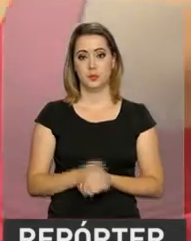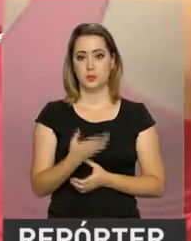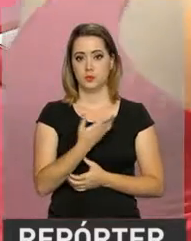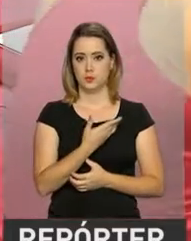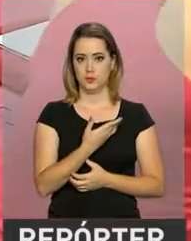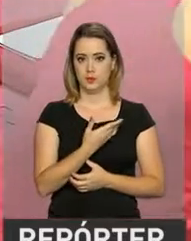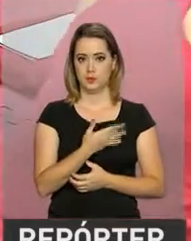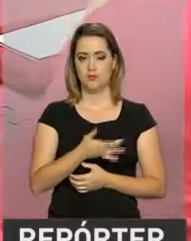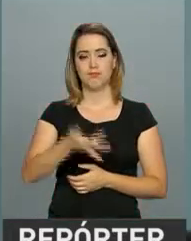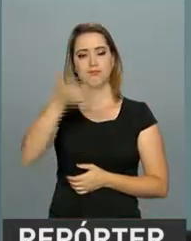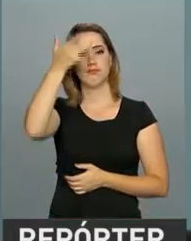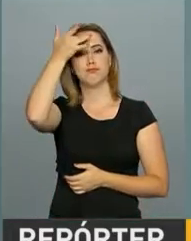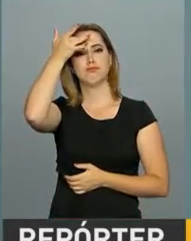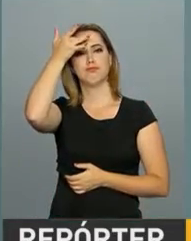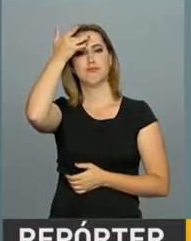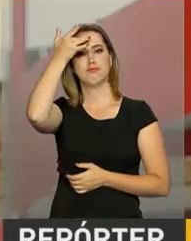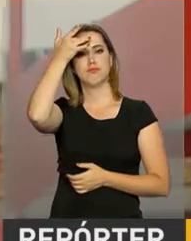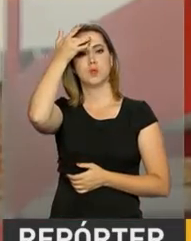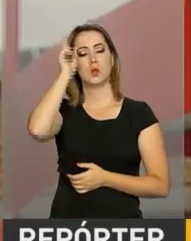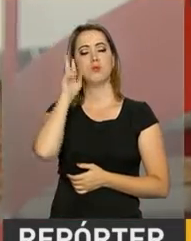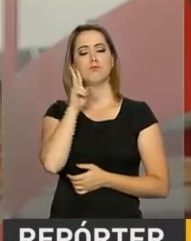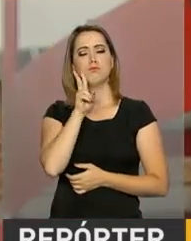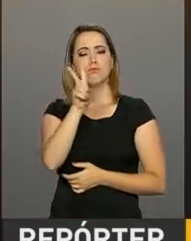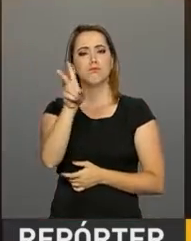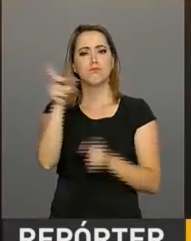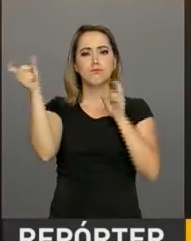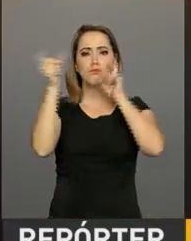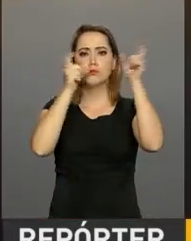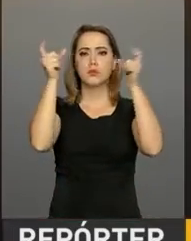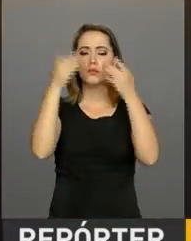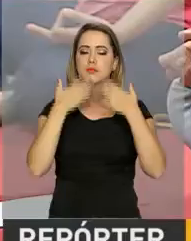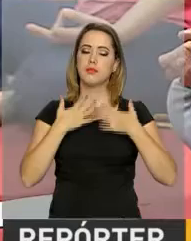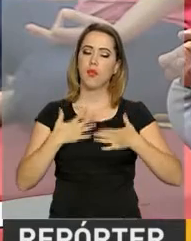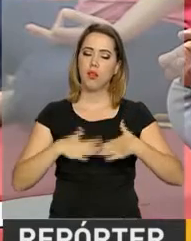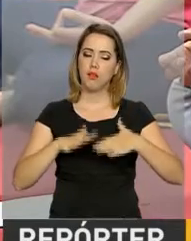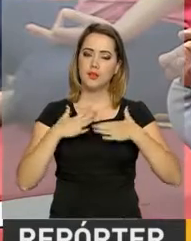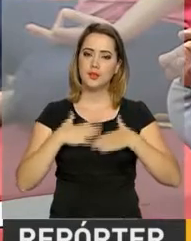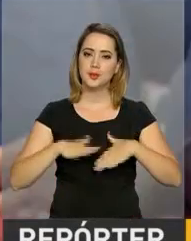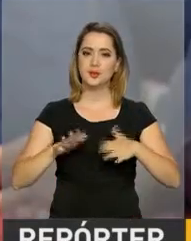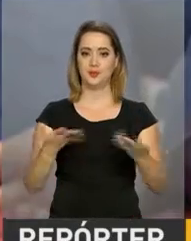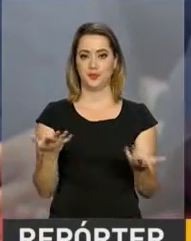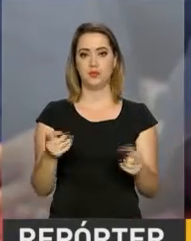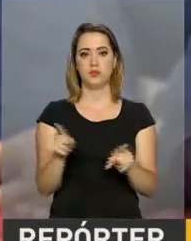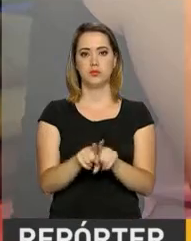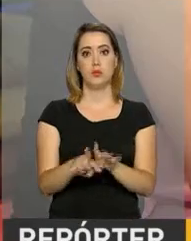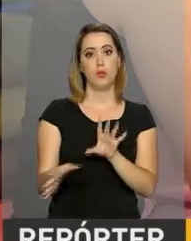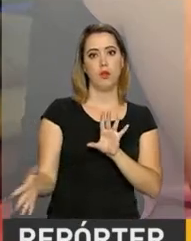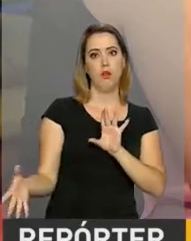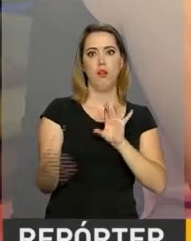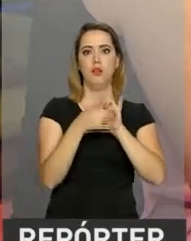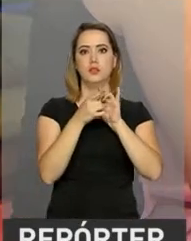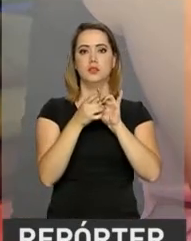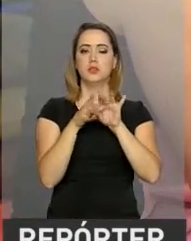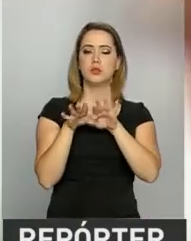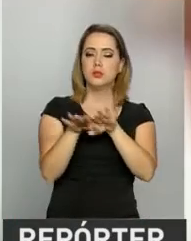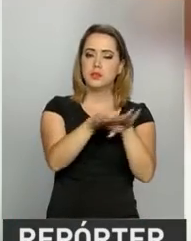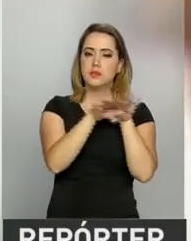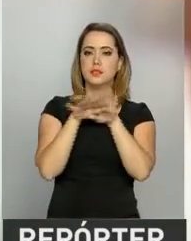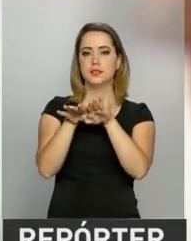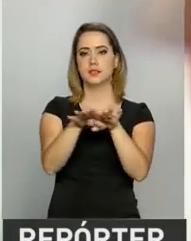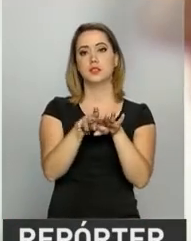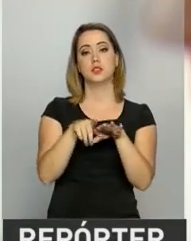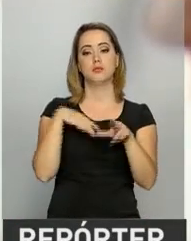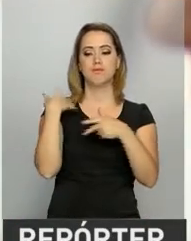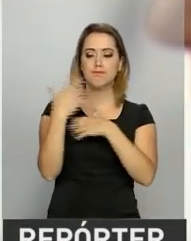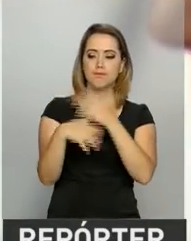exercitar a mente focalizar a atenção relaxar a meditação buscar harmonia e equilíbrio ea prática